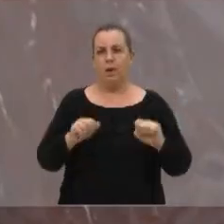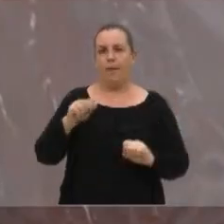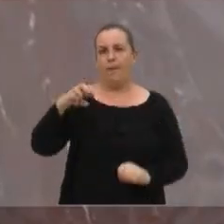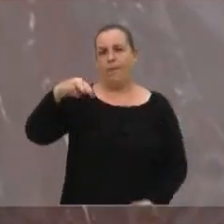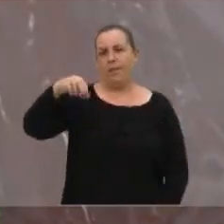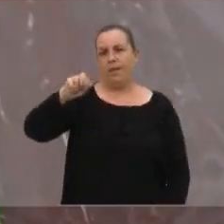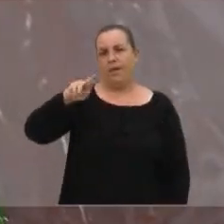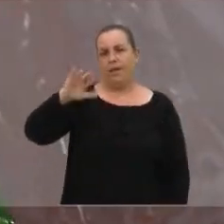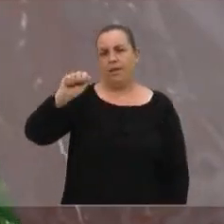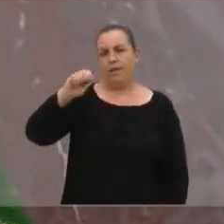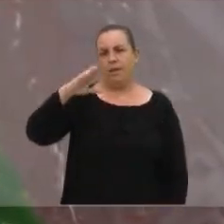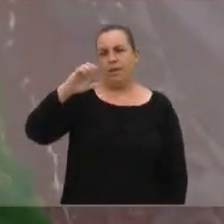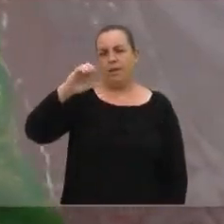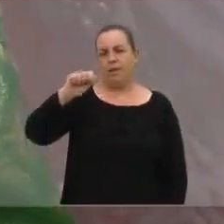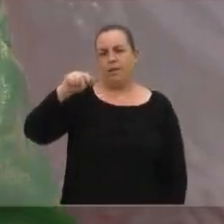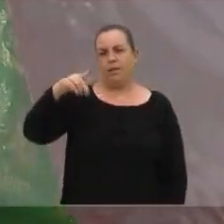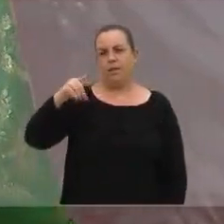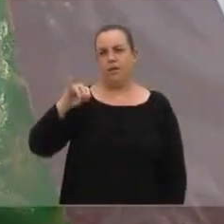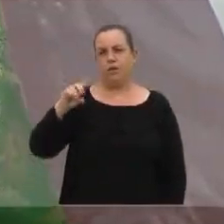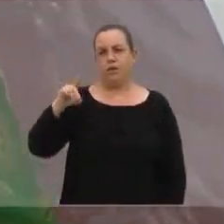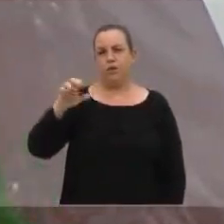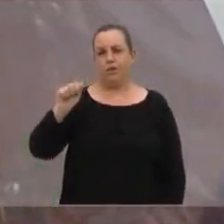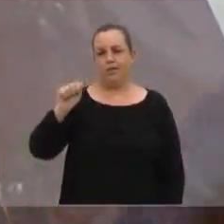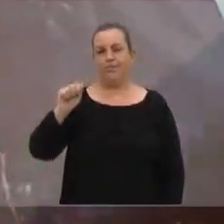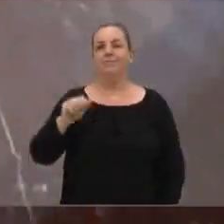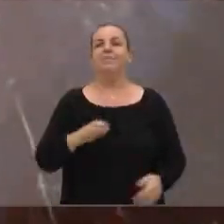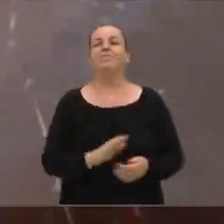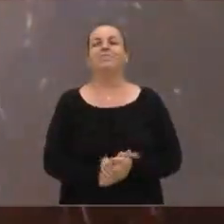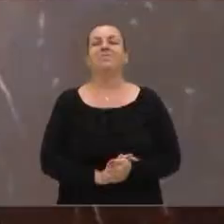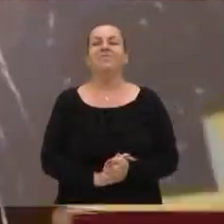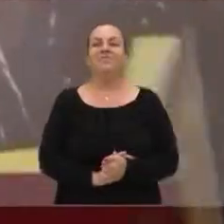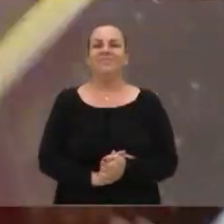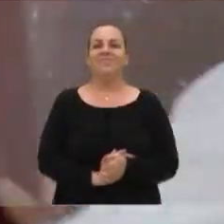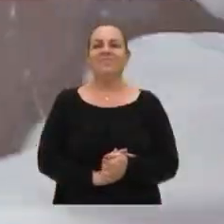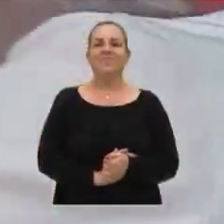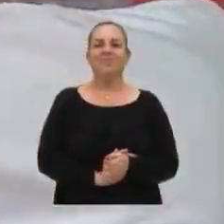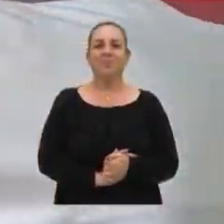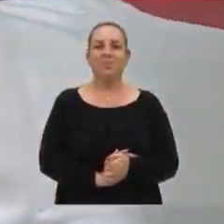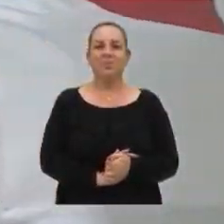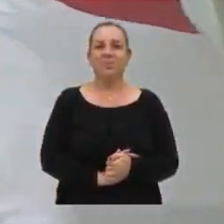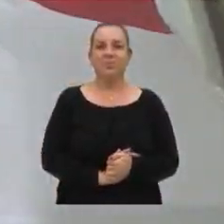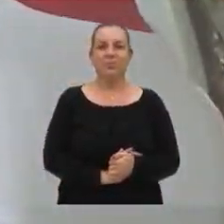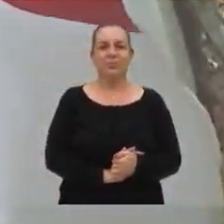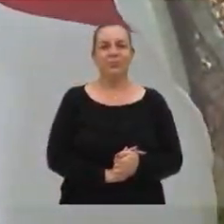Maria Cândida Félix de Souza, Brasília, Distrito Federal.